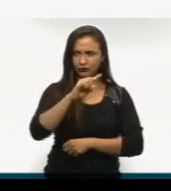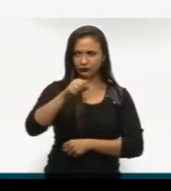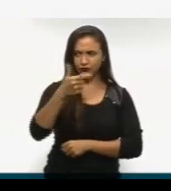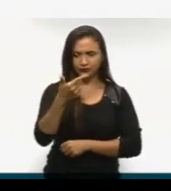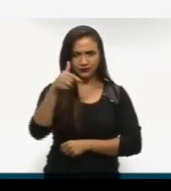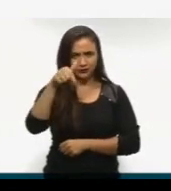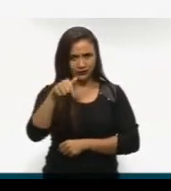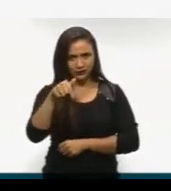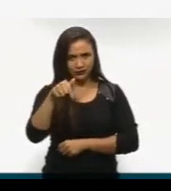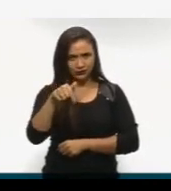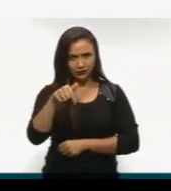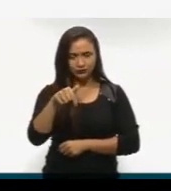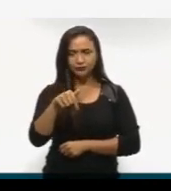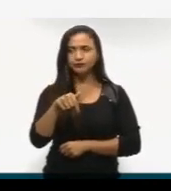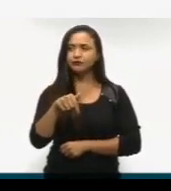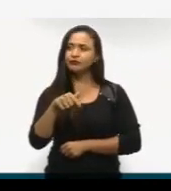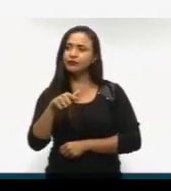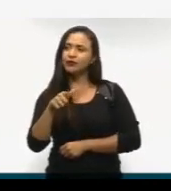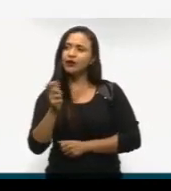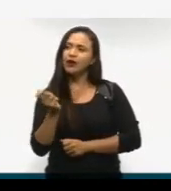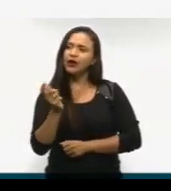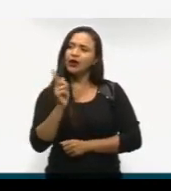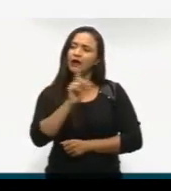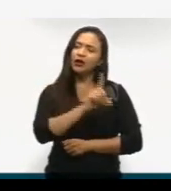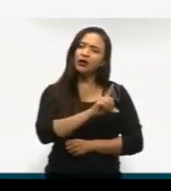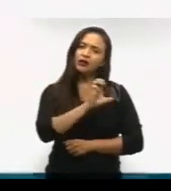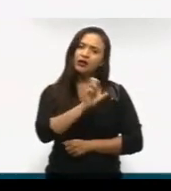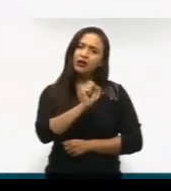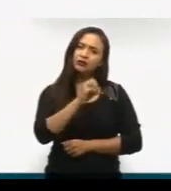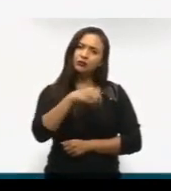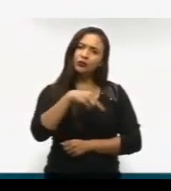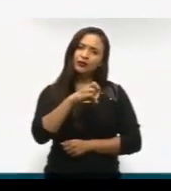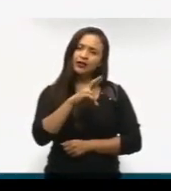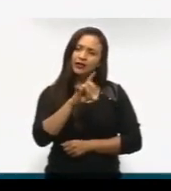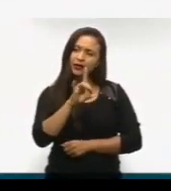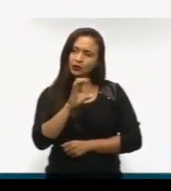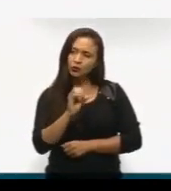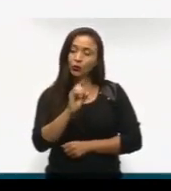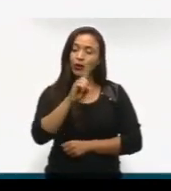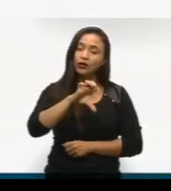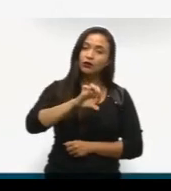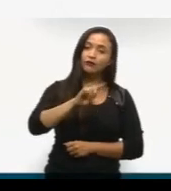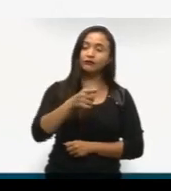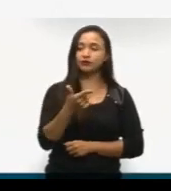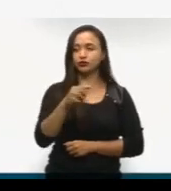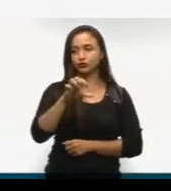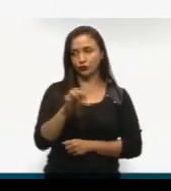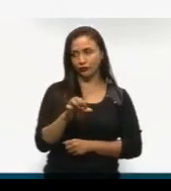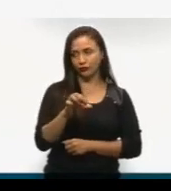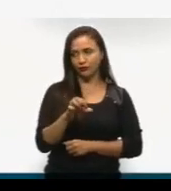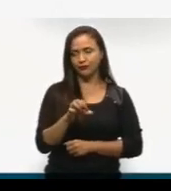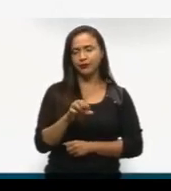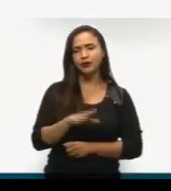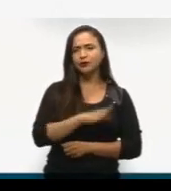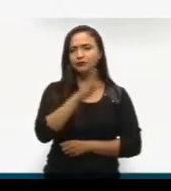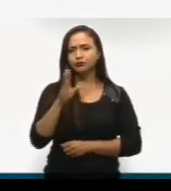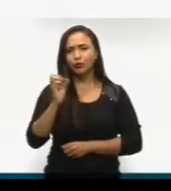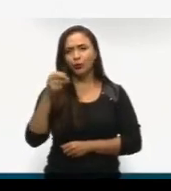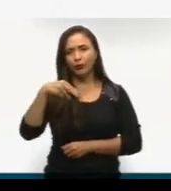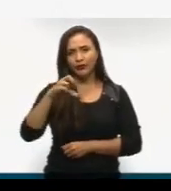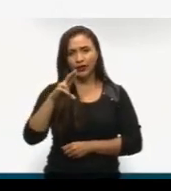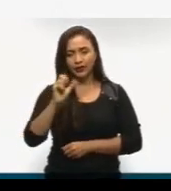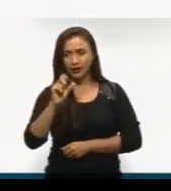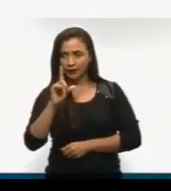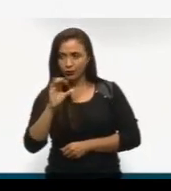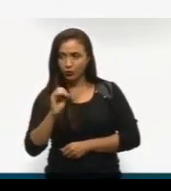SINAP, desonerado, ele custa R$ 9,29 a hora. Onerado, ele custa R$ 10,73 a